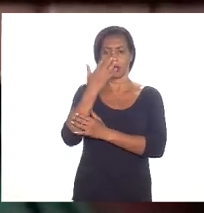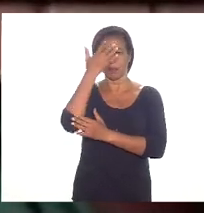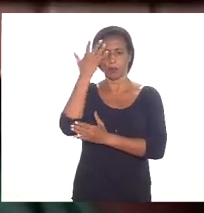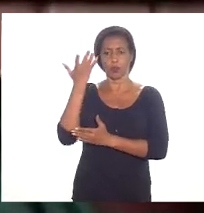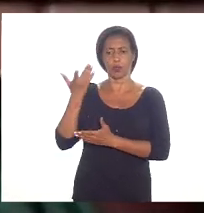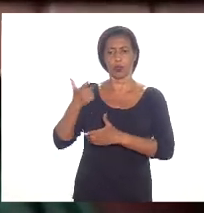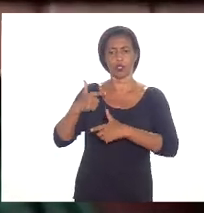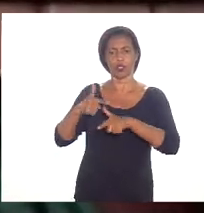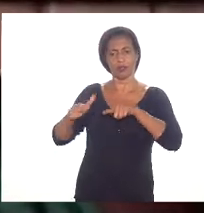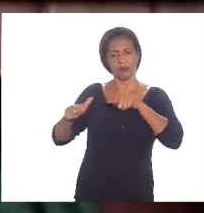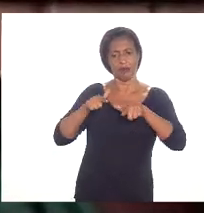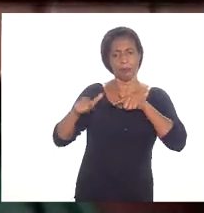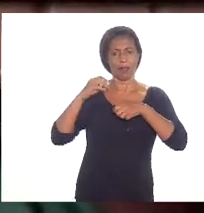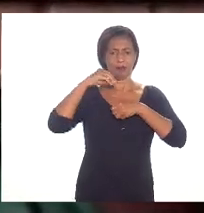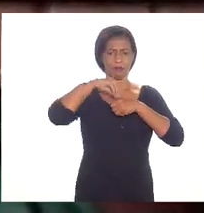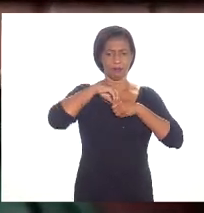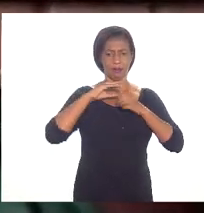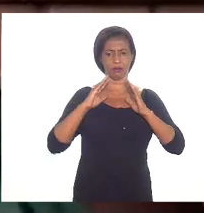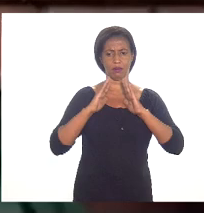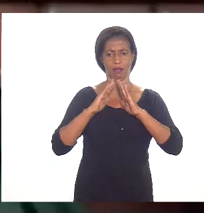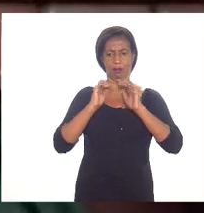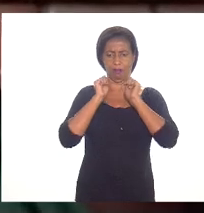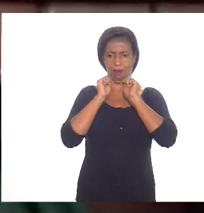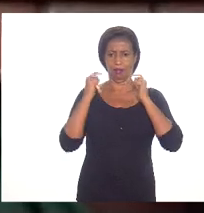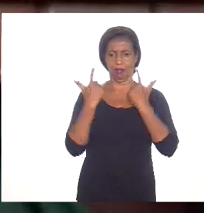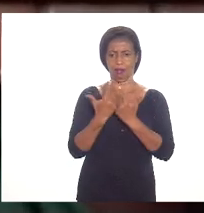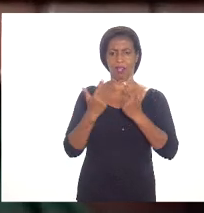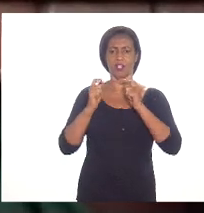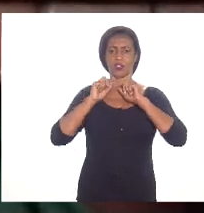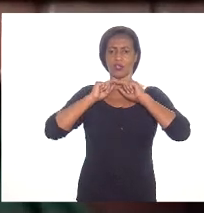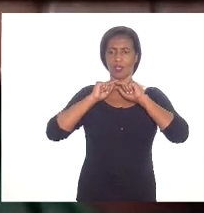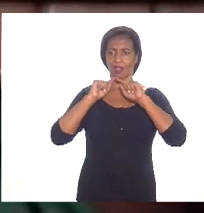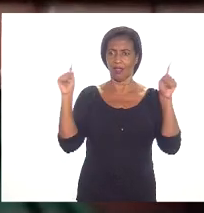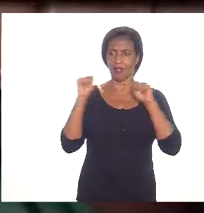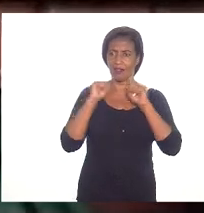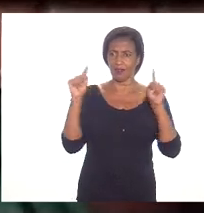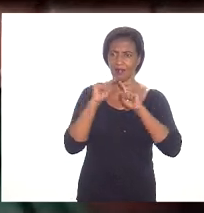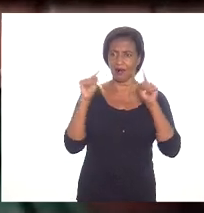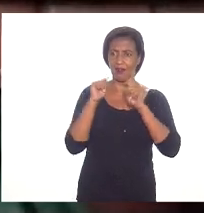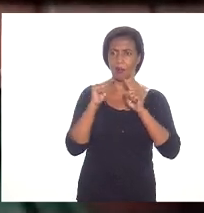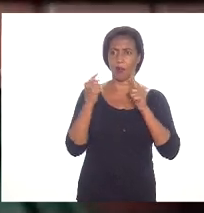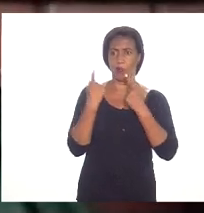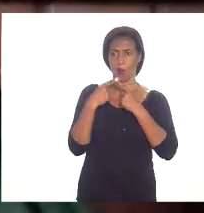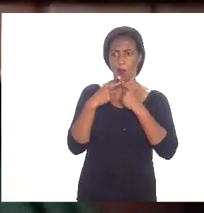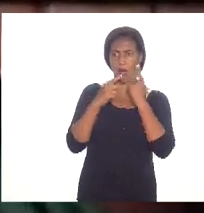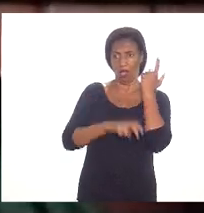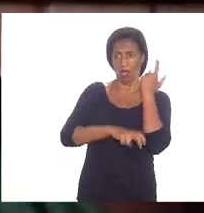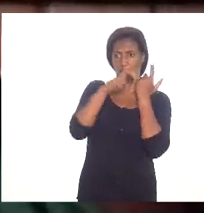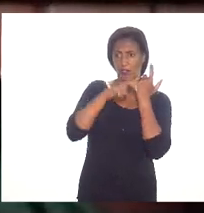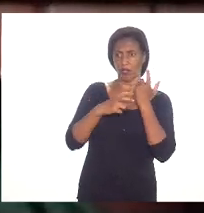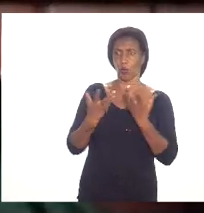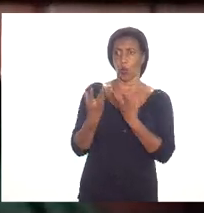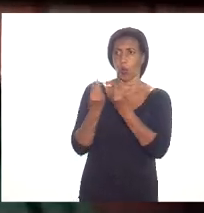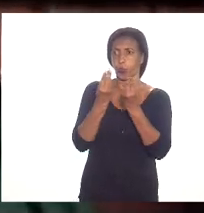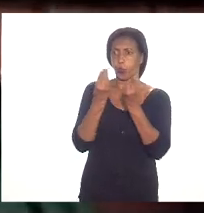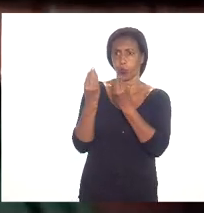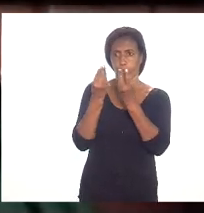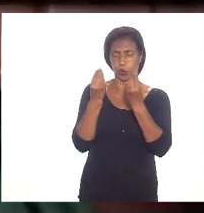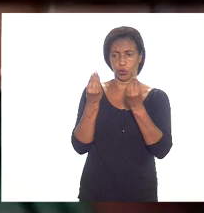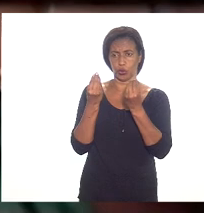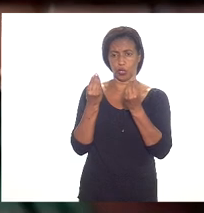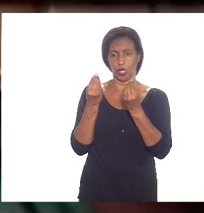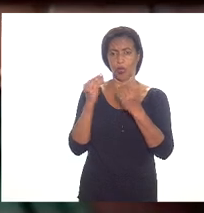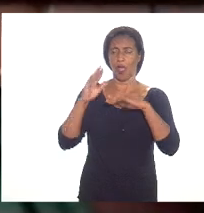servidores e funcionários da casa, que reclamam sobre isso. Então, as pessoas, e por vezes são